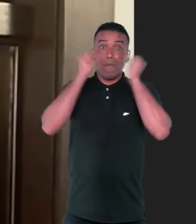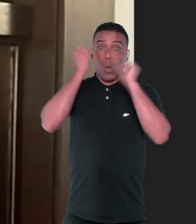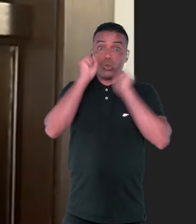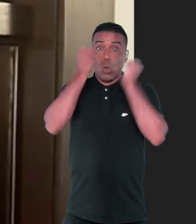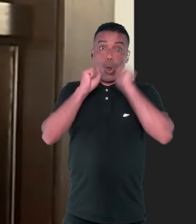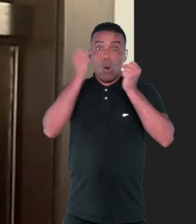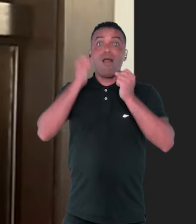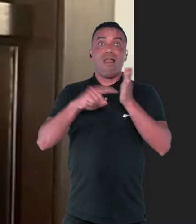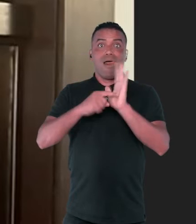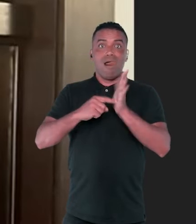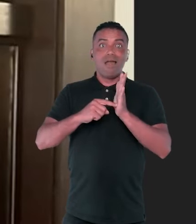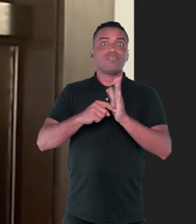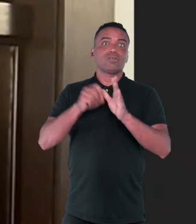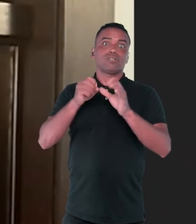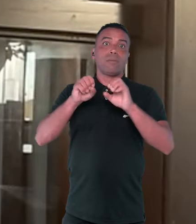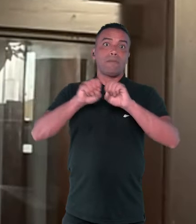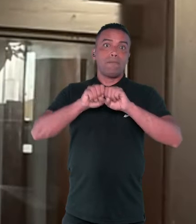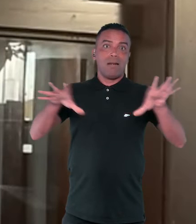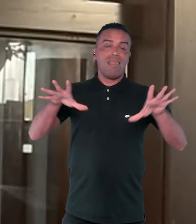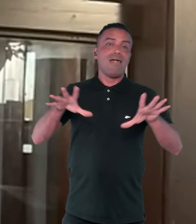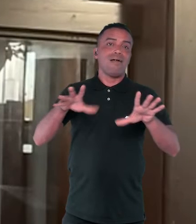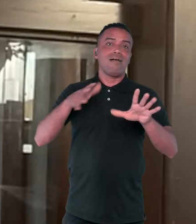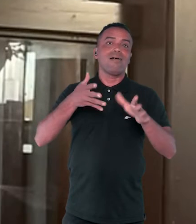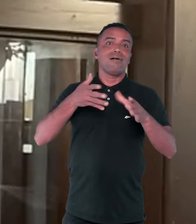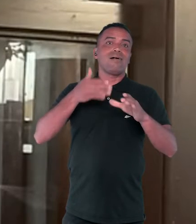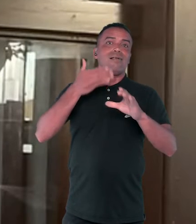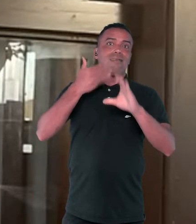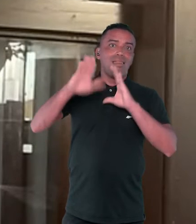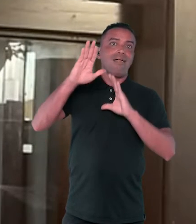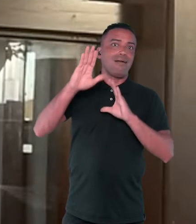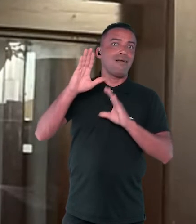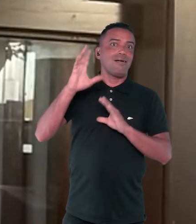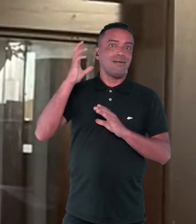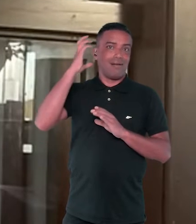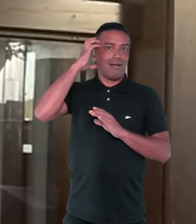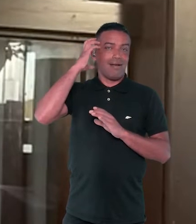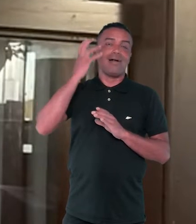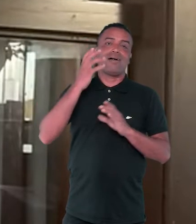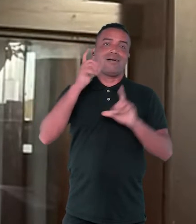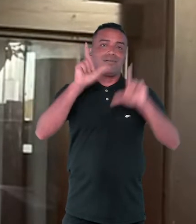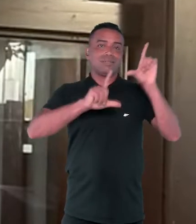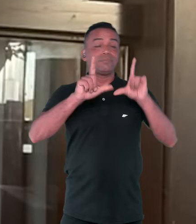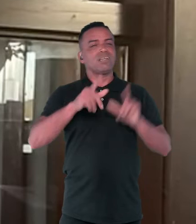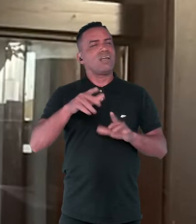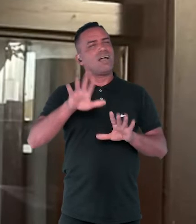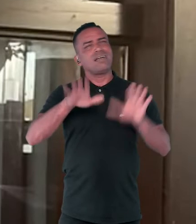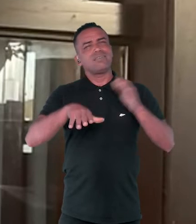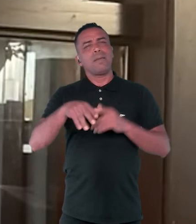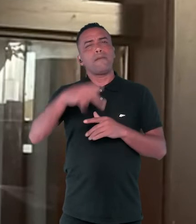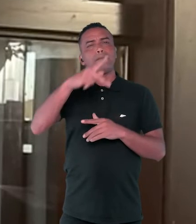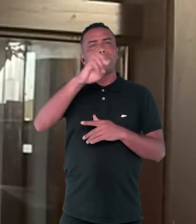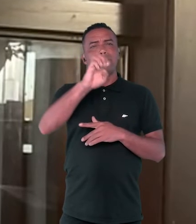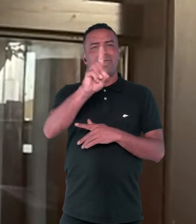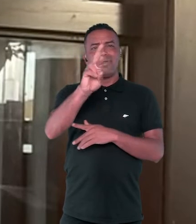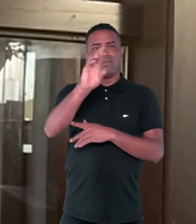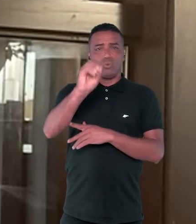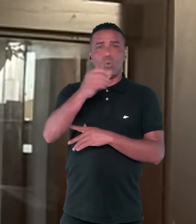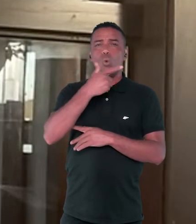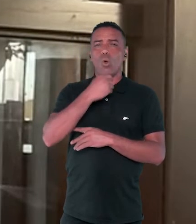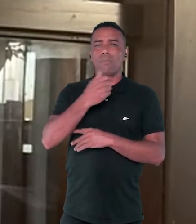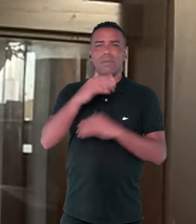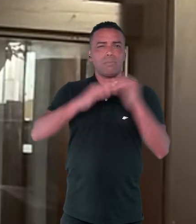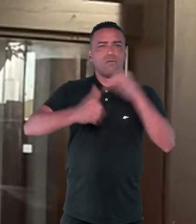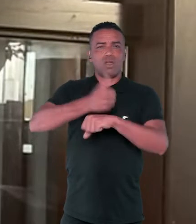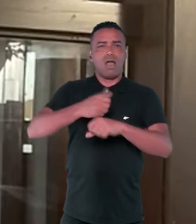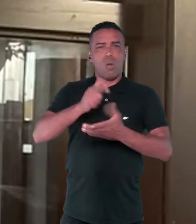minuto e meio e você fazia a transmissão. Era um negócio tão bizarro que uma vez o Pedro Luiz Carrapeta, um ótimo repórter, também